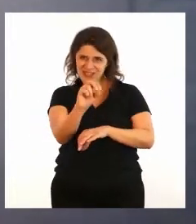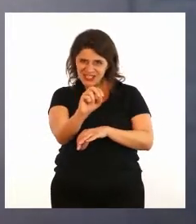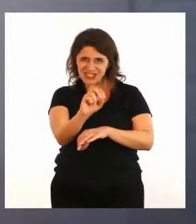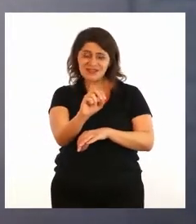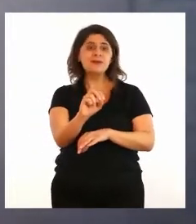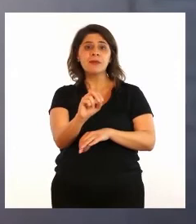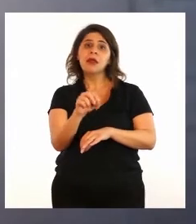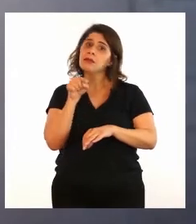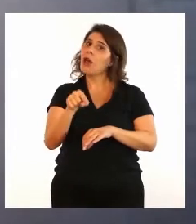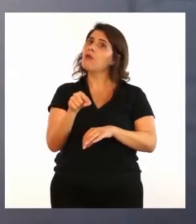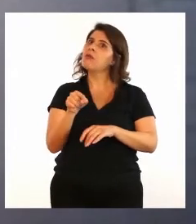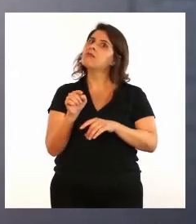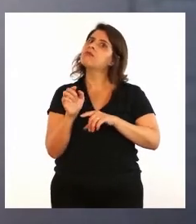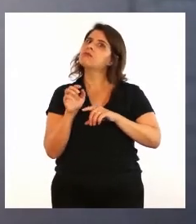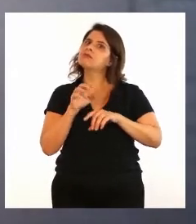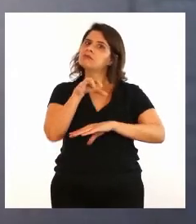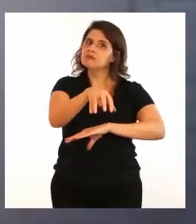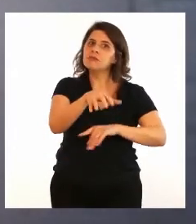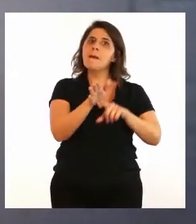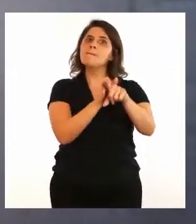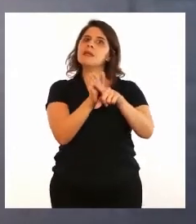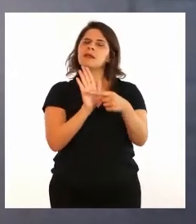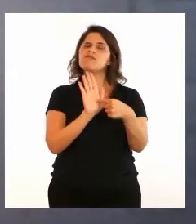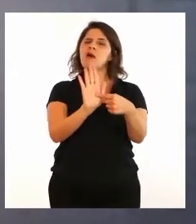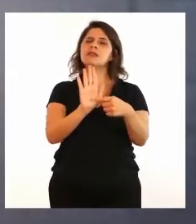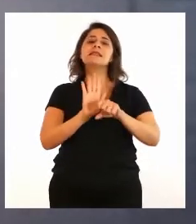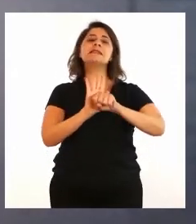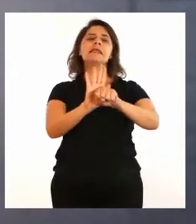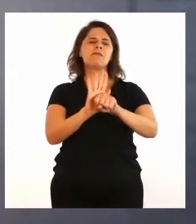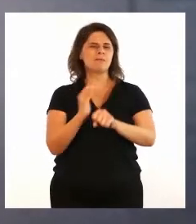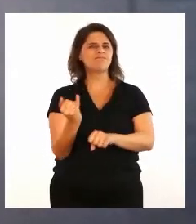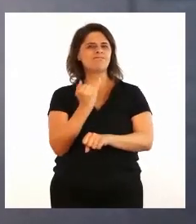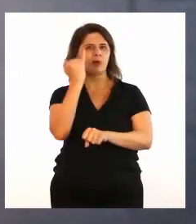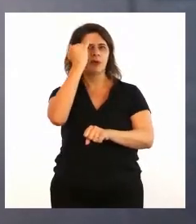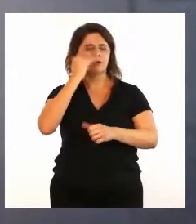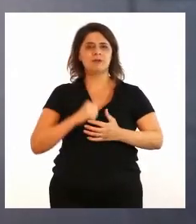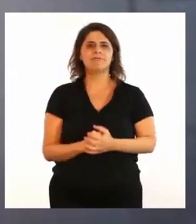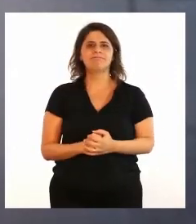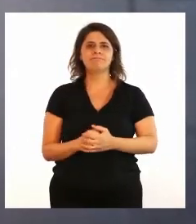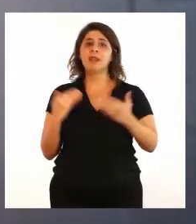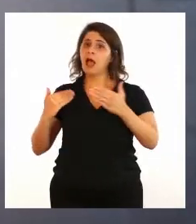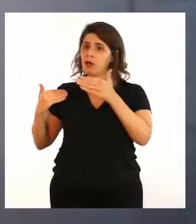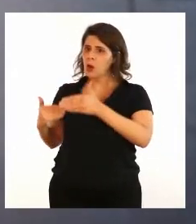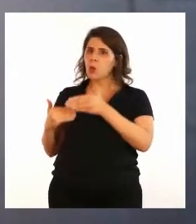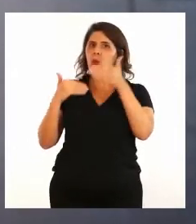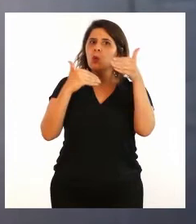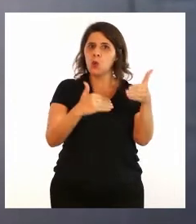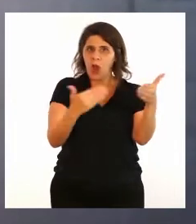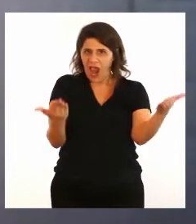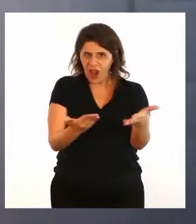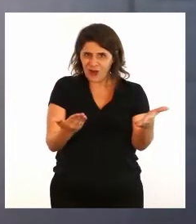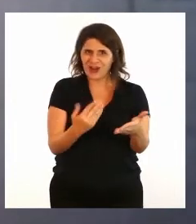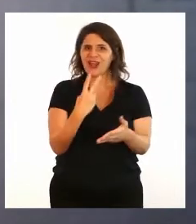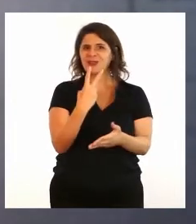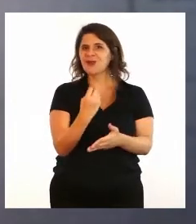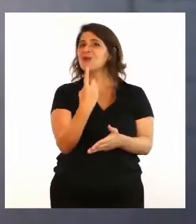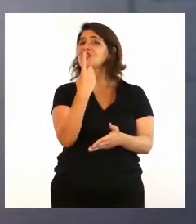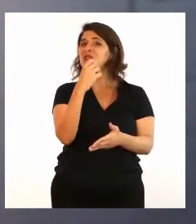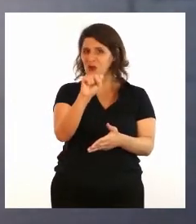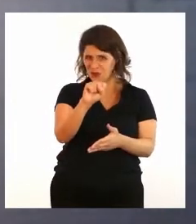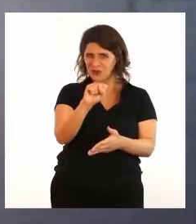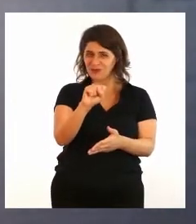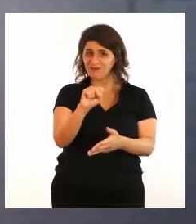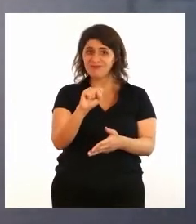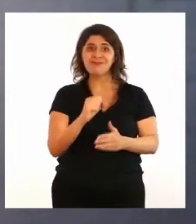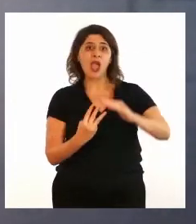Bom, dando um salto agora de mais de um século para 2018, ano em que o Museu Nacional completou